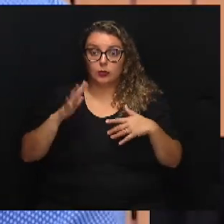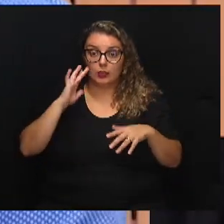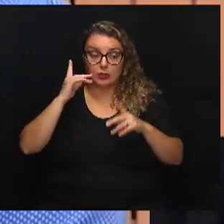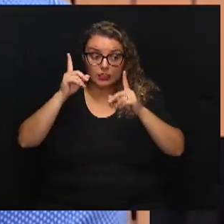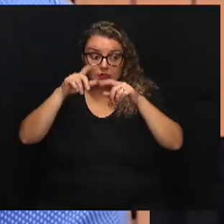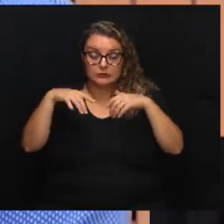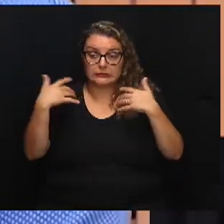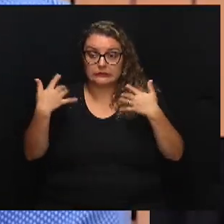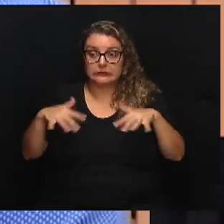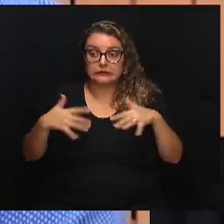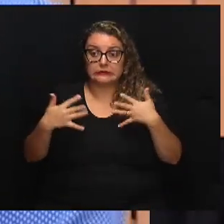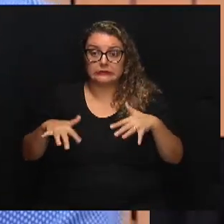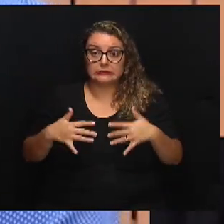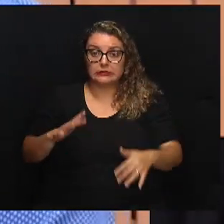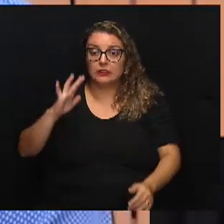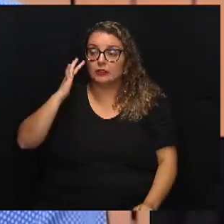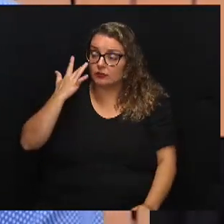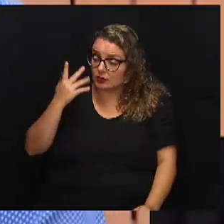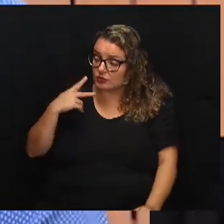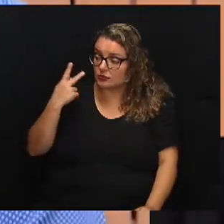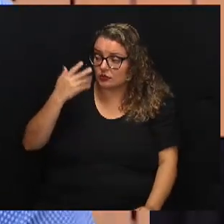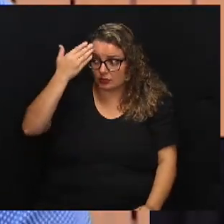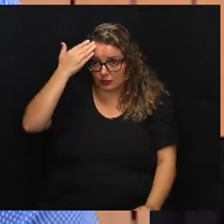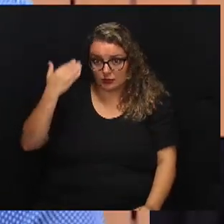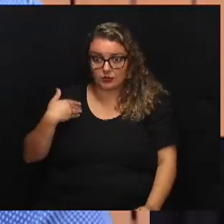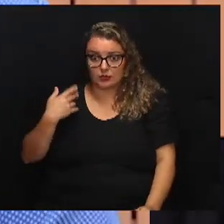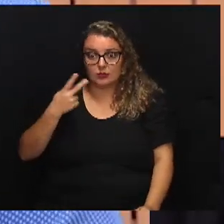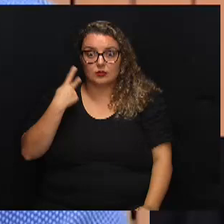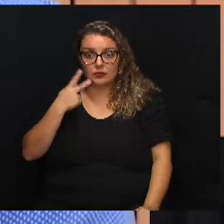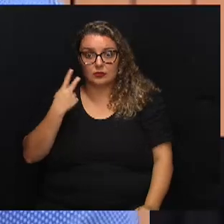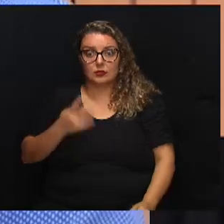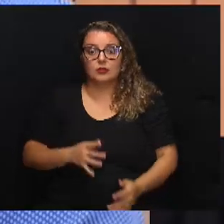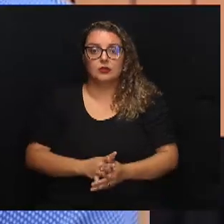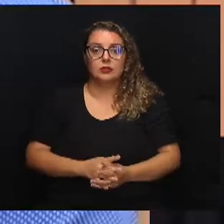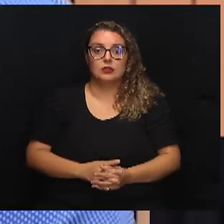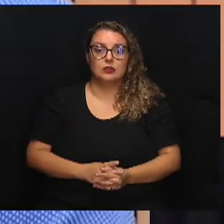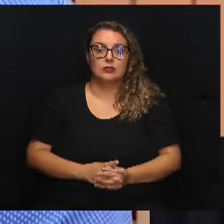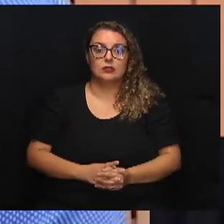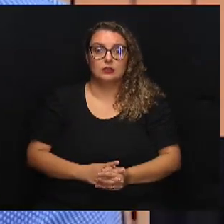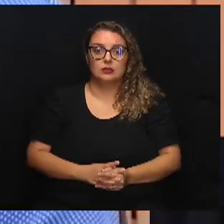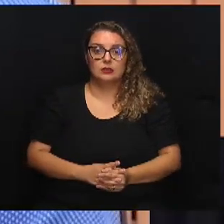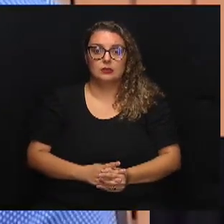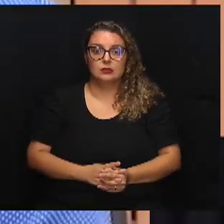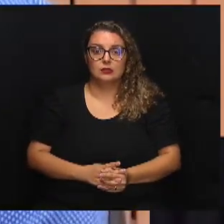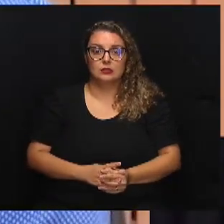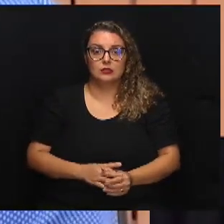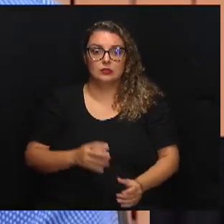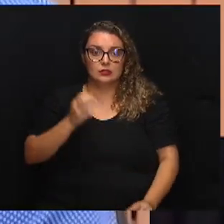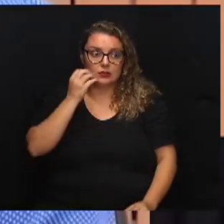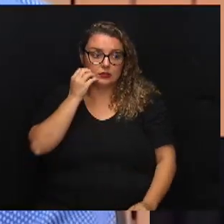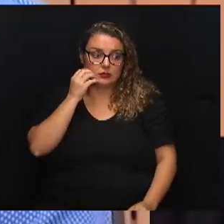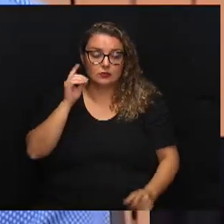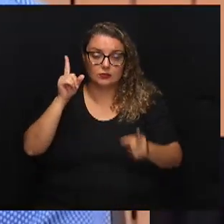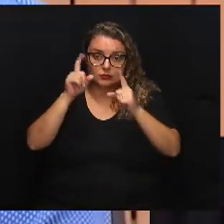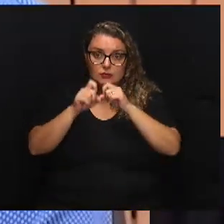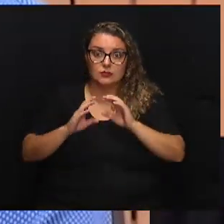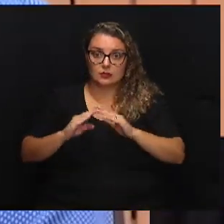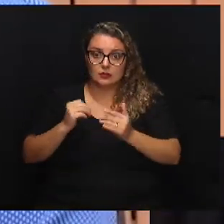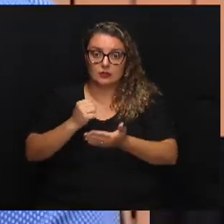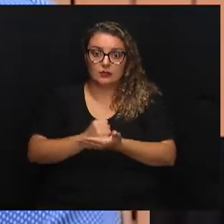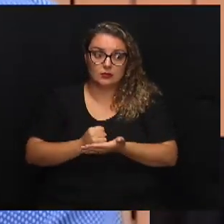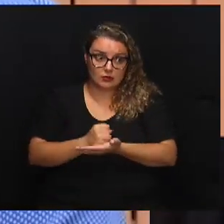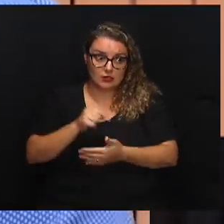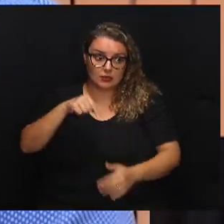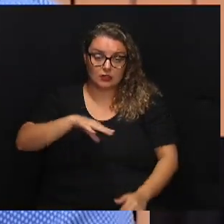e eu achei, vereadora Débora e vereador Ianco, que seria um desafio montar uma farmácia dessa aqui na nossa cidade.